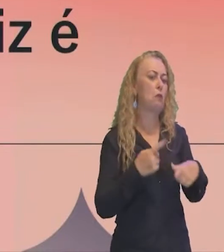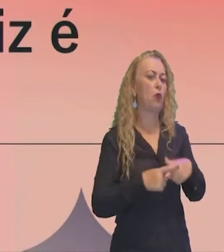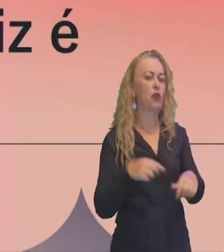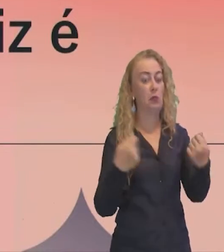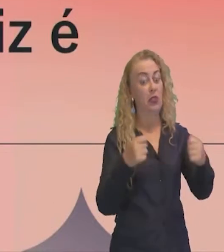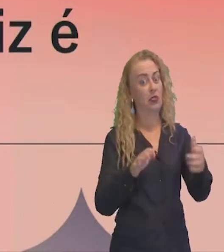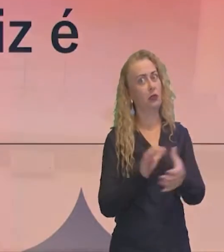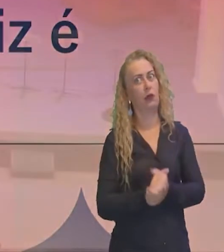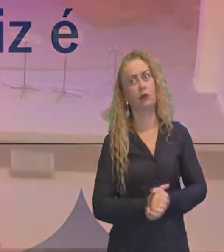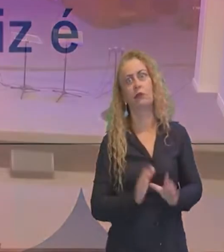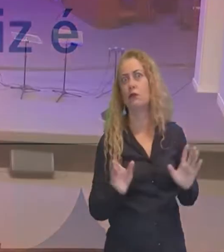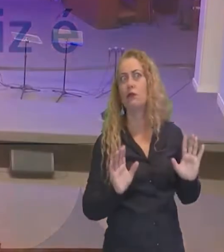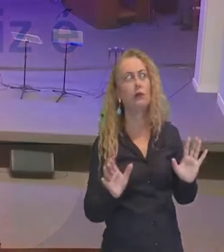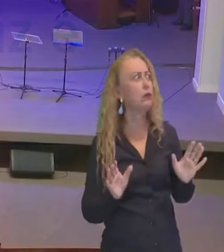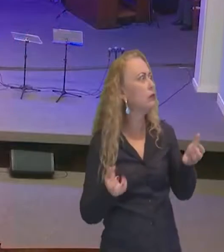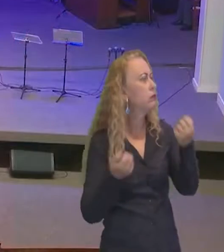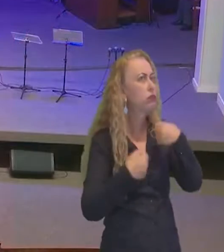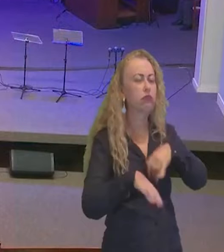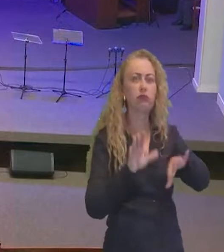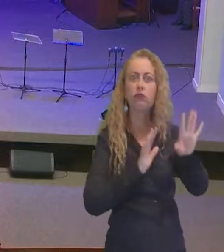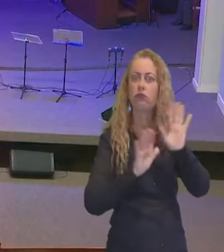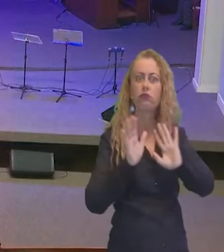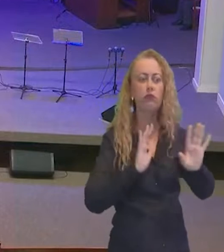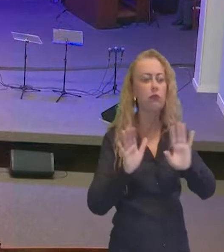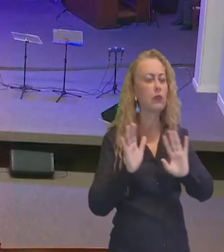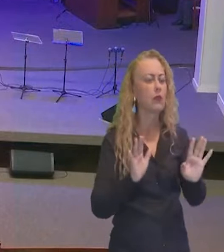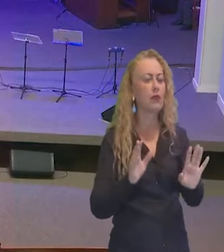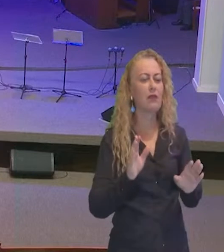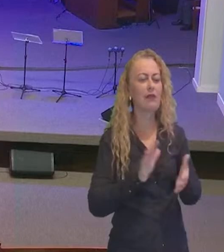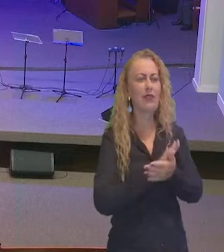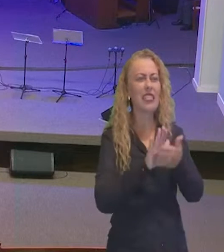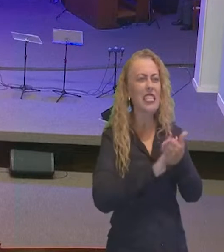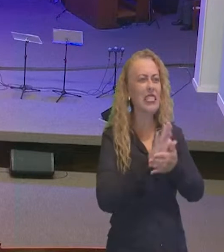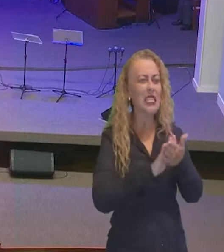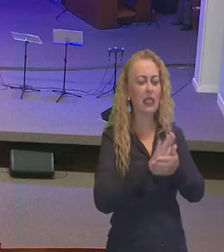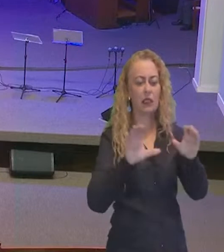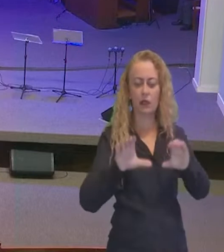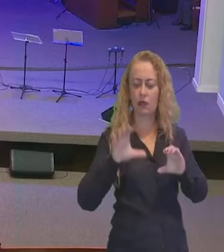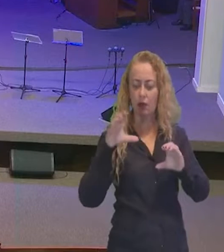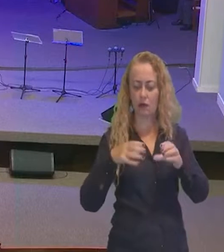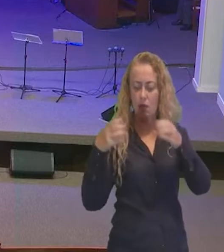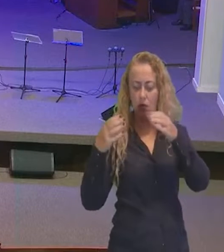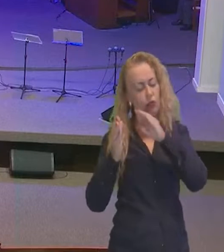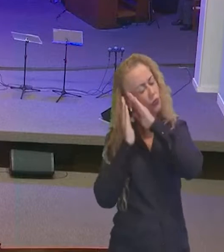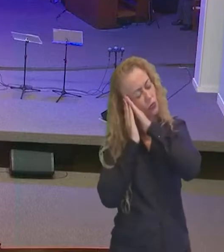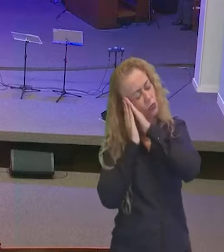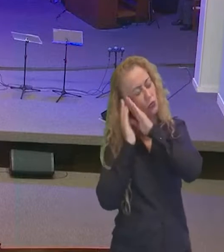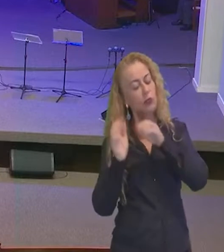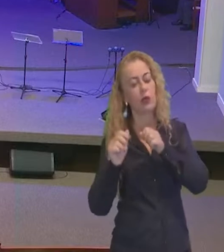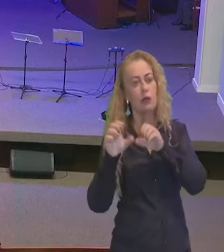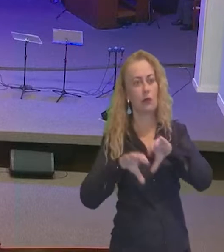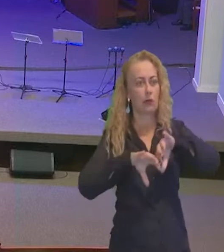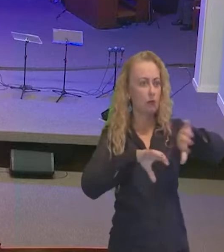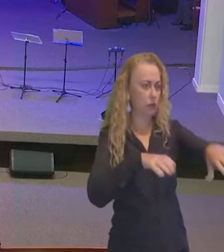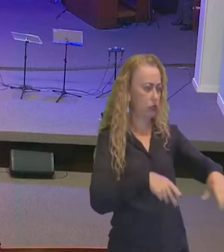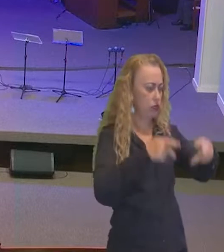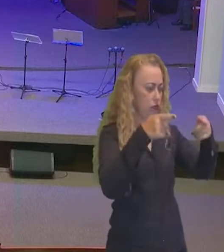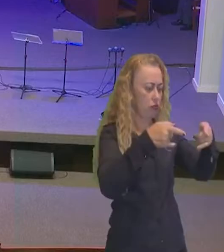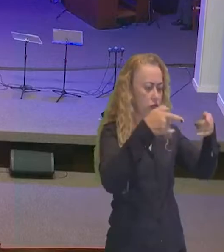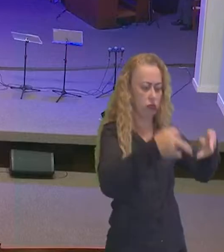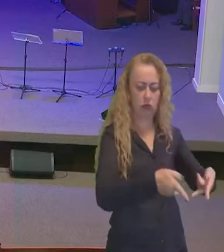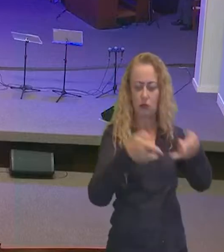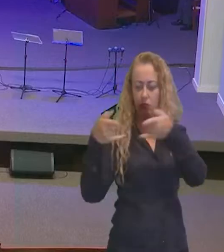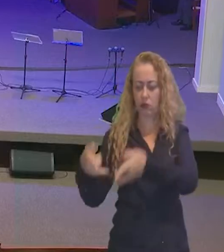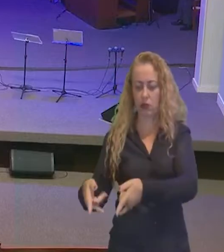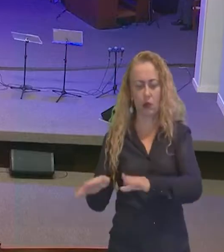casa agora a gente está até em camas separadas. Eu disse: nada de cama separada, meu irmão. Nada de cama separada, tem que